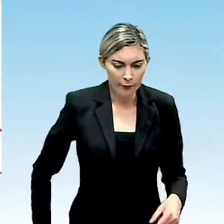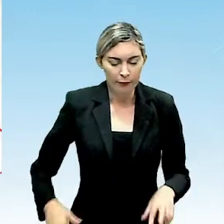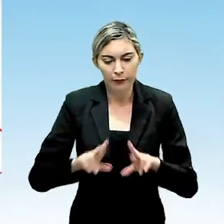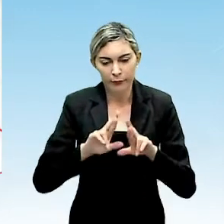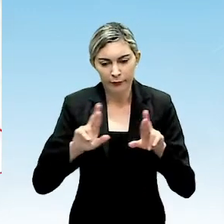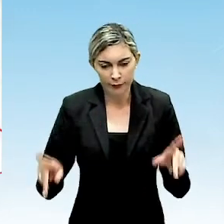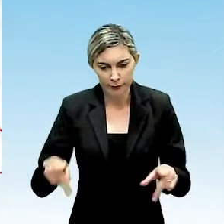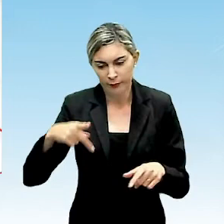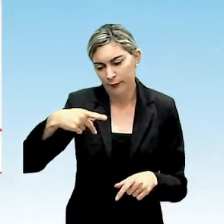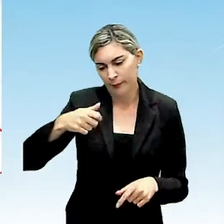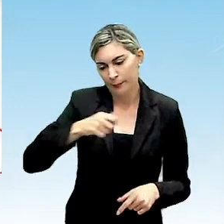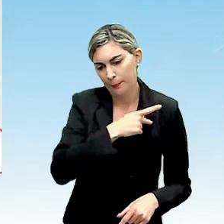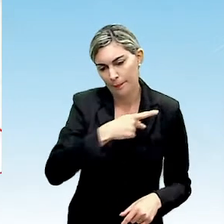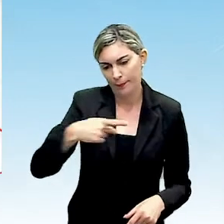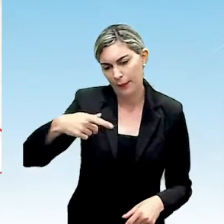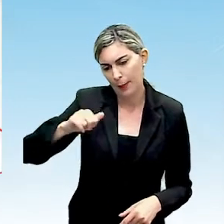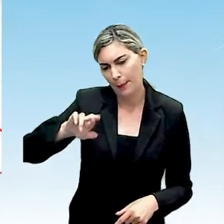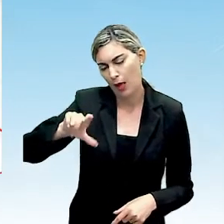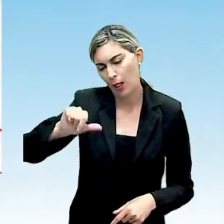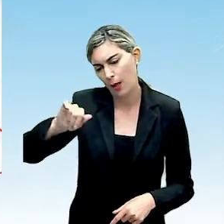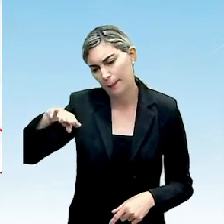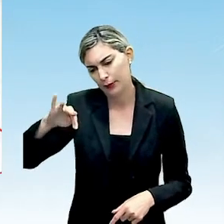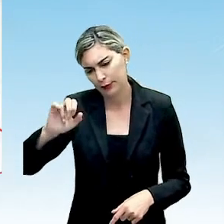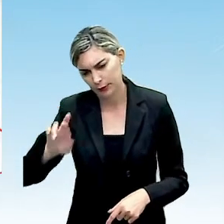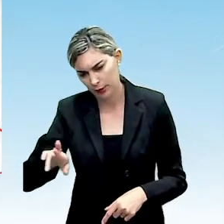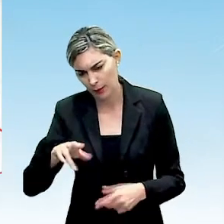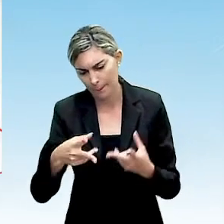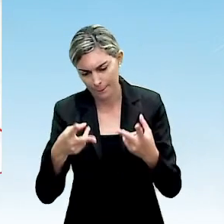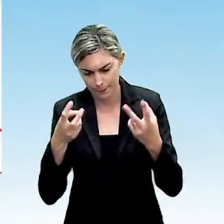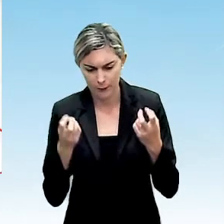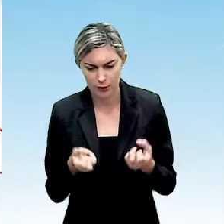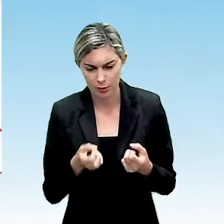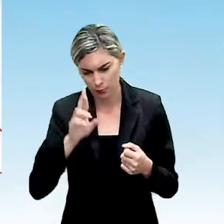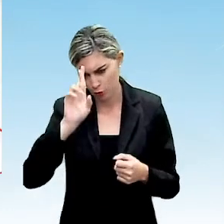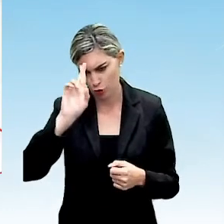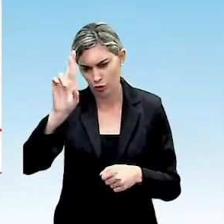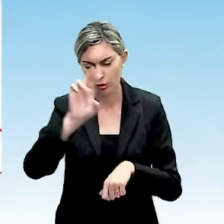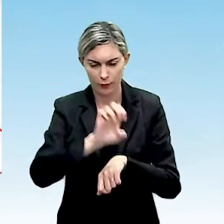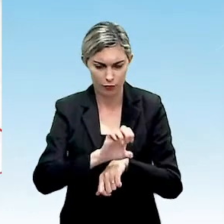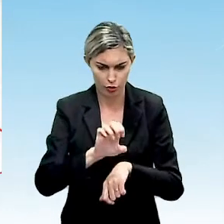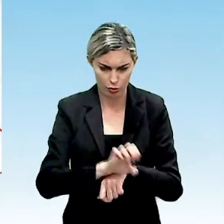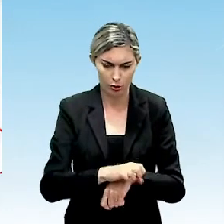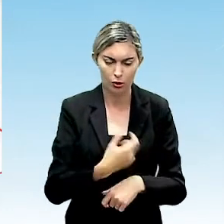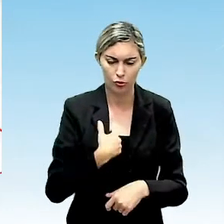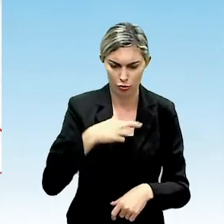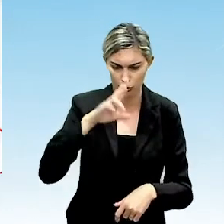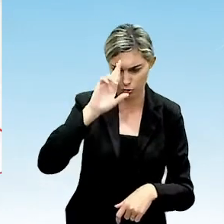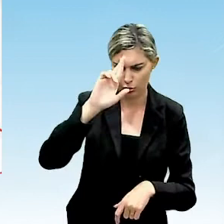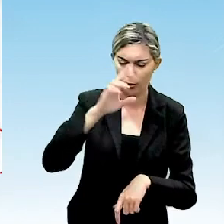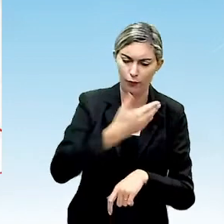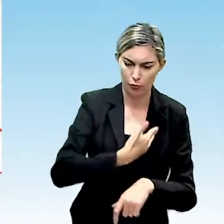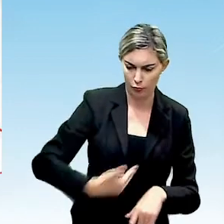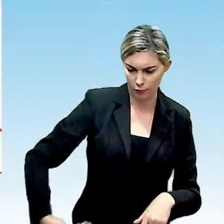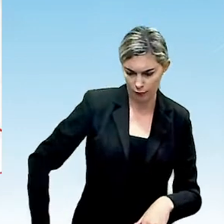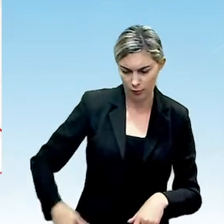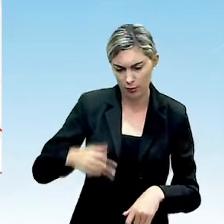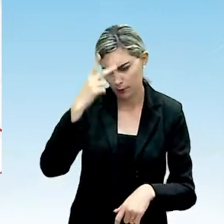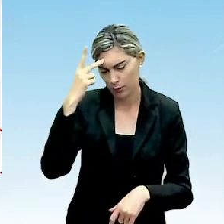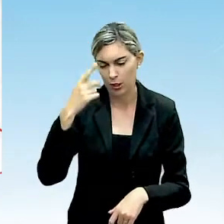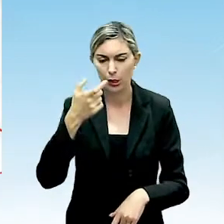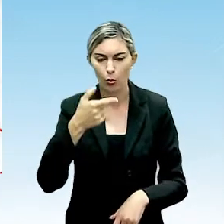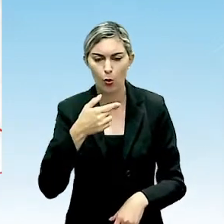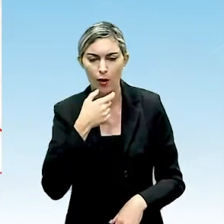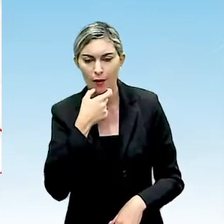de um parlamentarismo, por exemplo, quando você vai perceber, né, que o chefe de Estado e o chefe de governo são pessoas distintas. A exemplo da